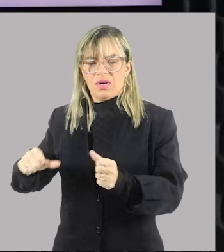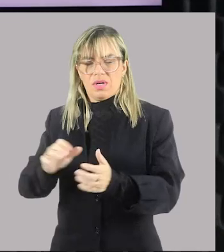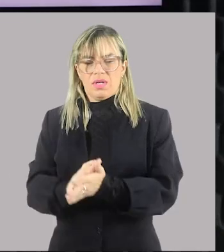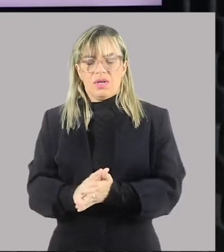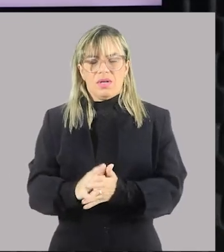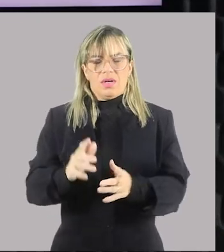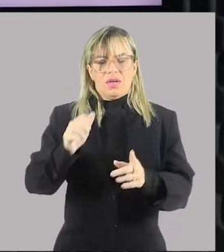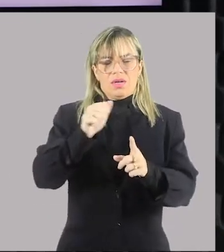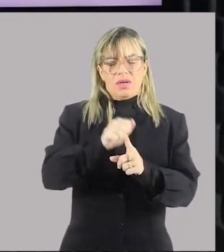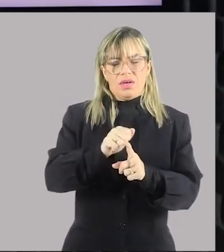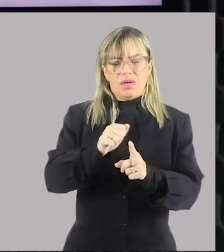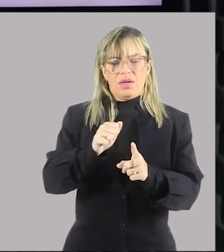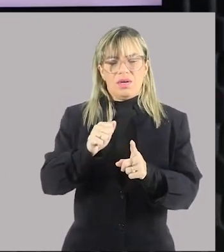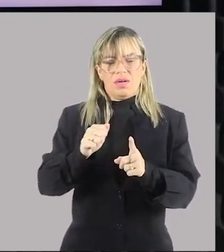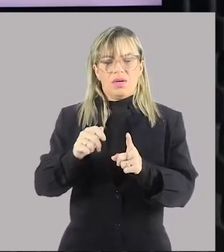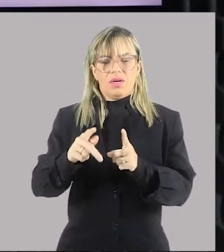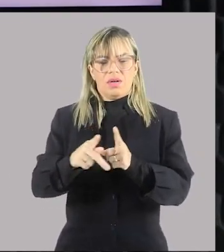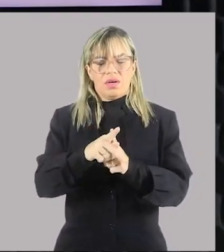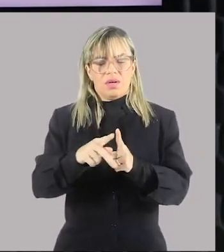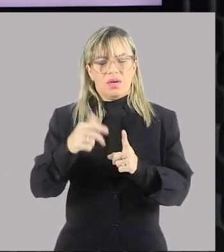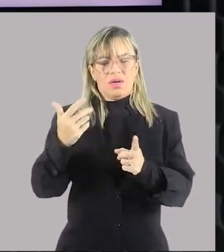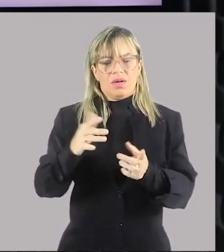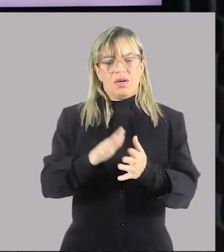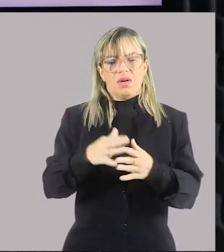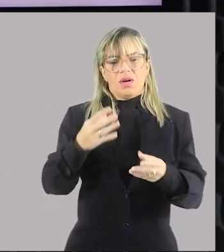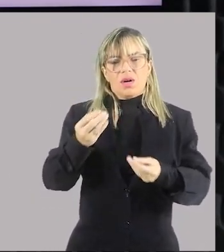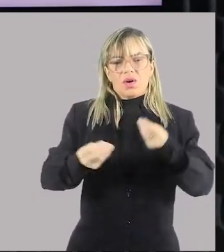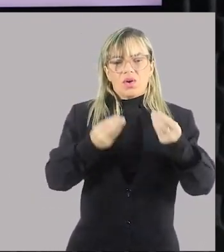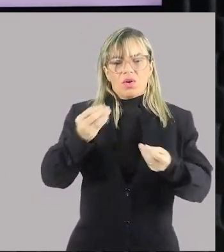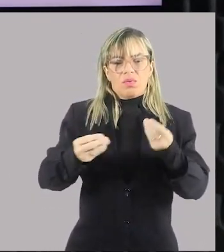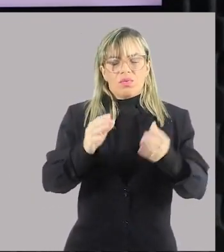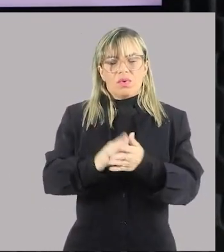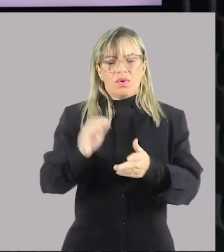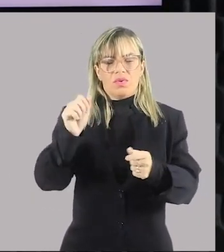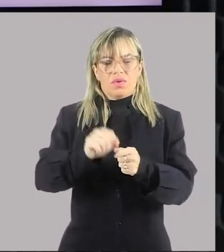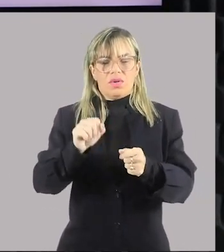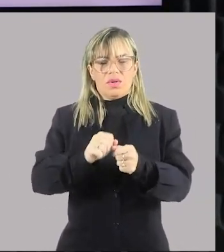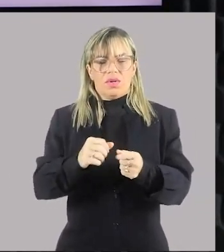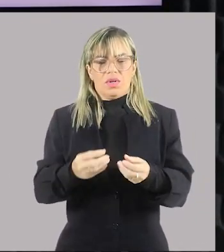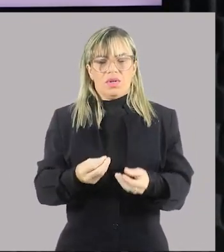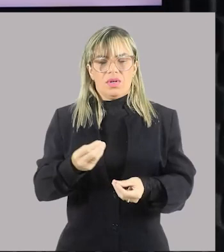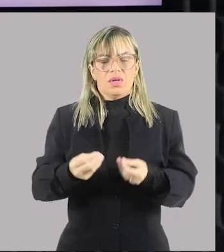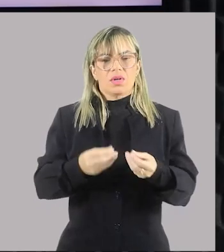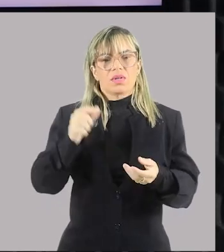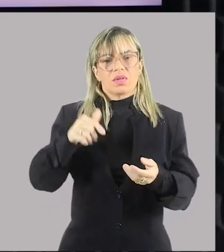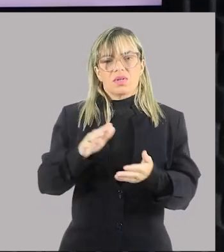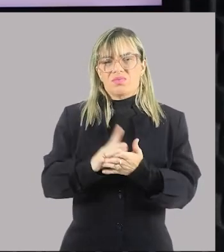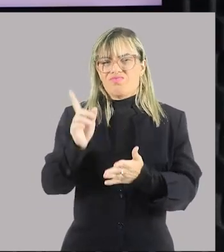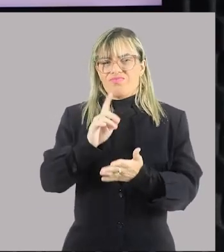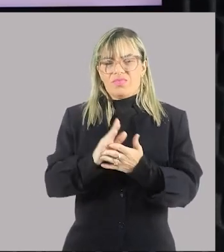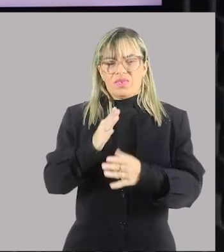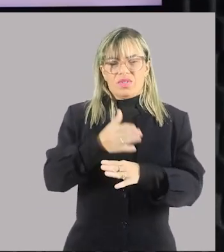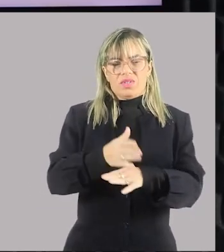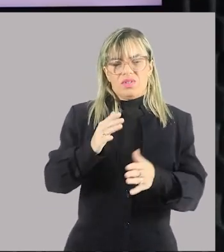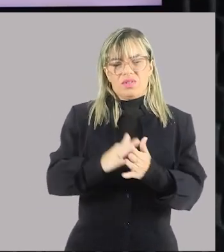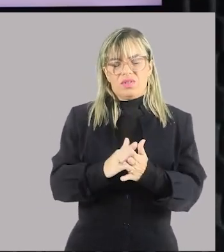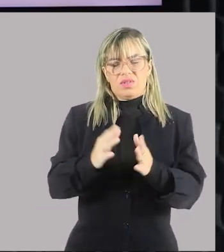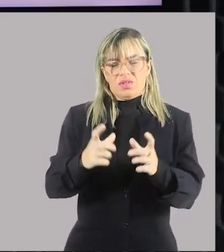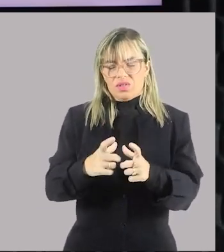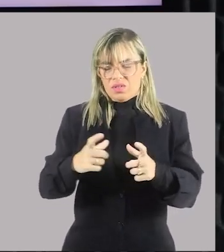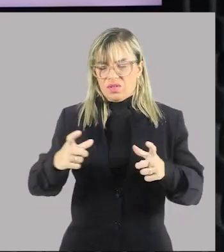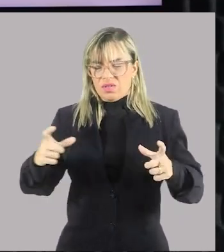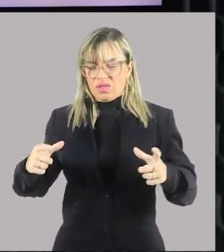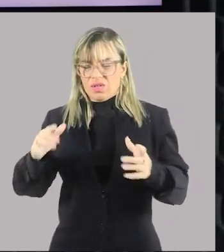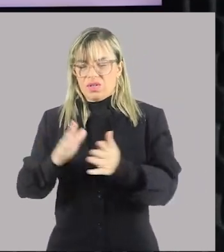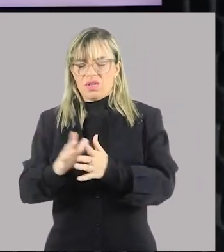maneira, aí é algo que nós não iremos entrar no mérito da questão. Igualmente também, devido a esse aumento dessa